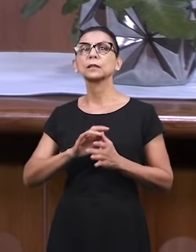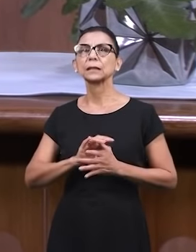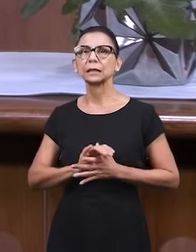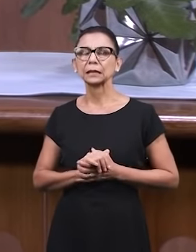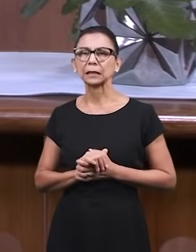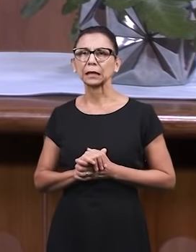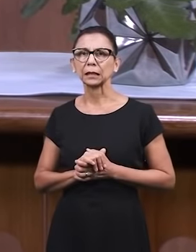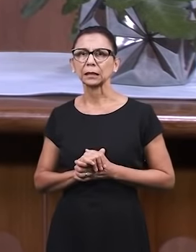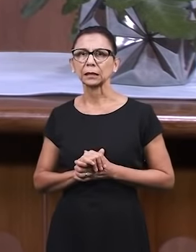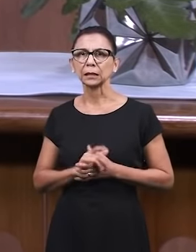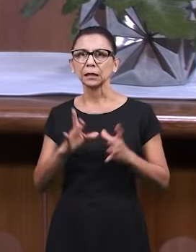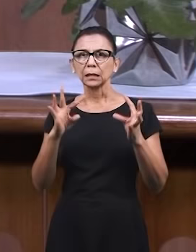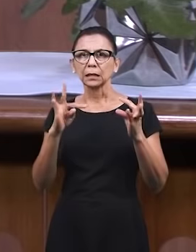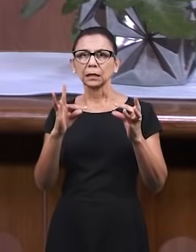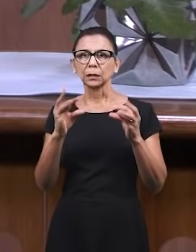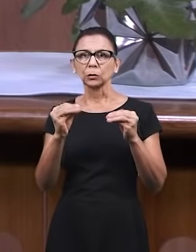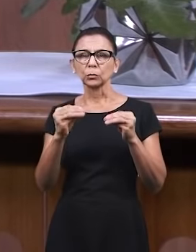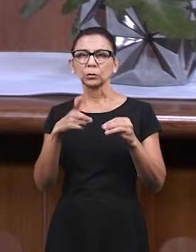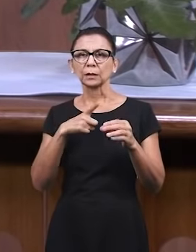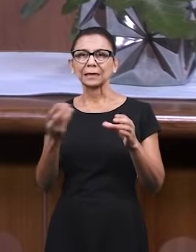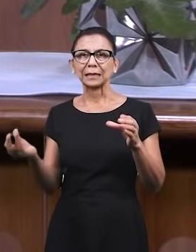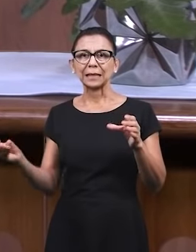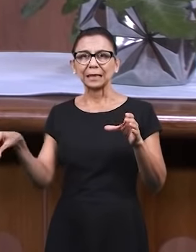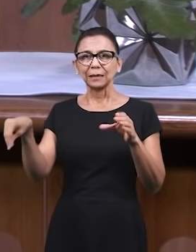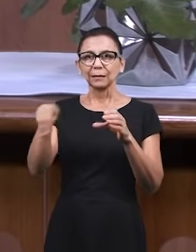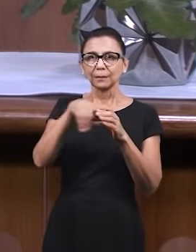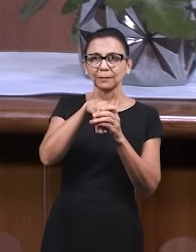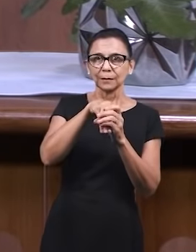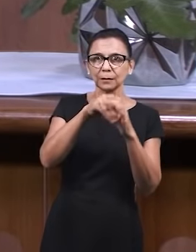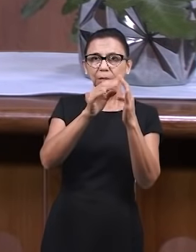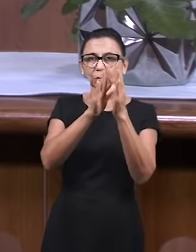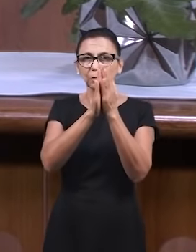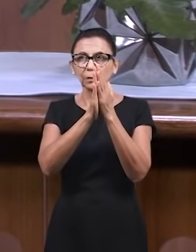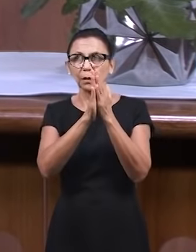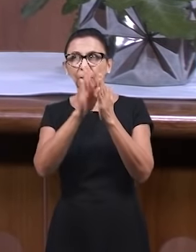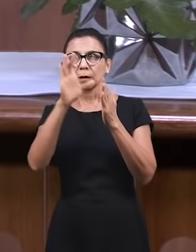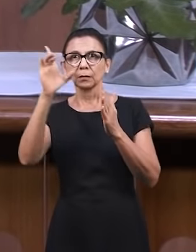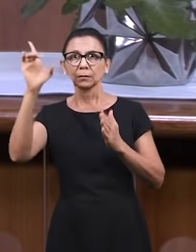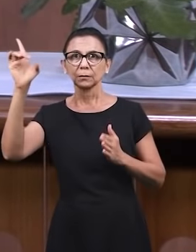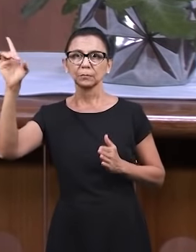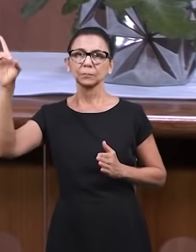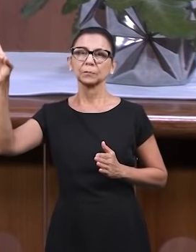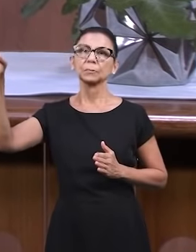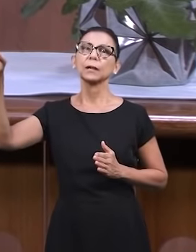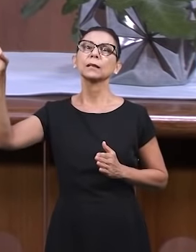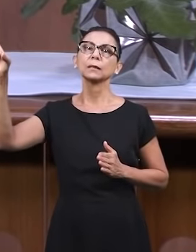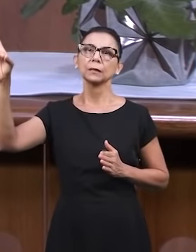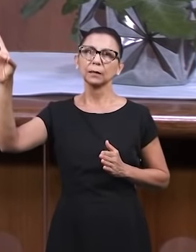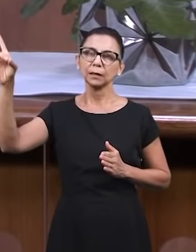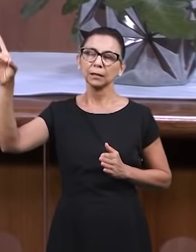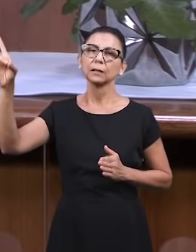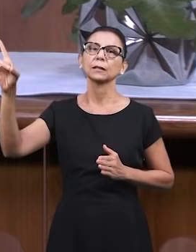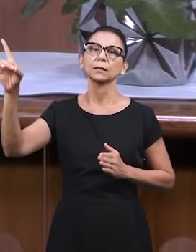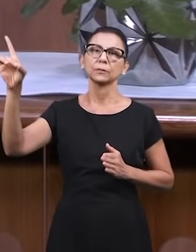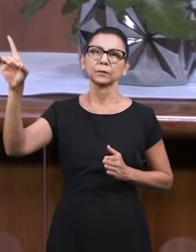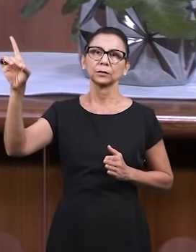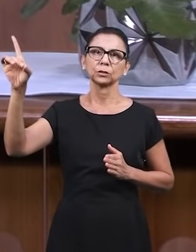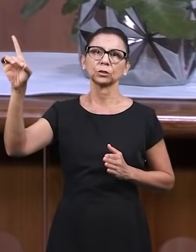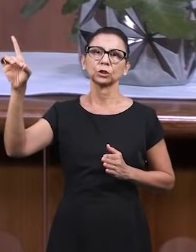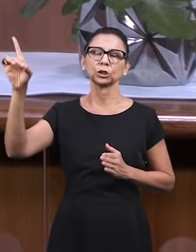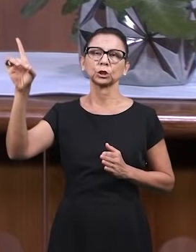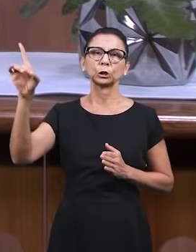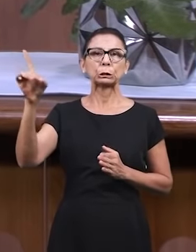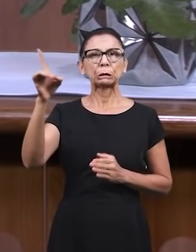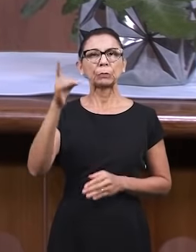está contido na palavra, que é a revelação, é aquilo que emana da palavra para dar entendimento ao homem